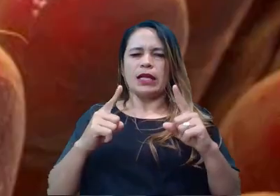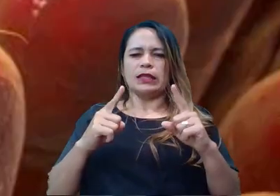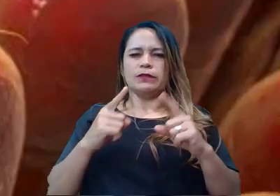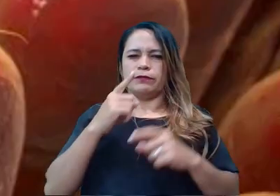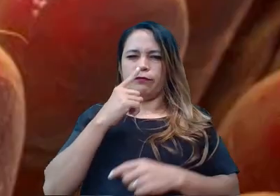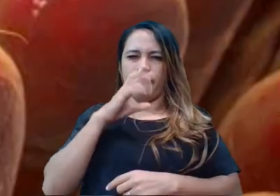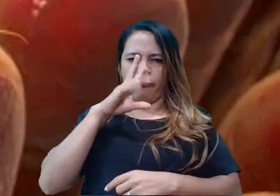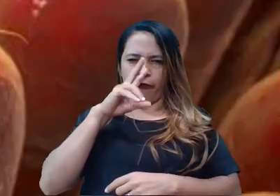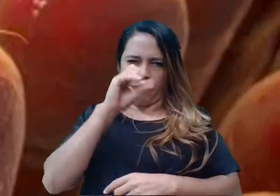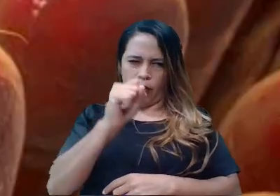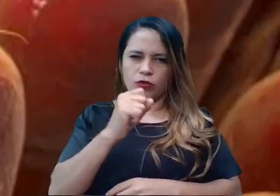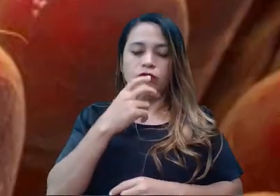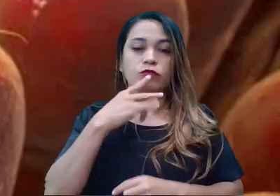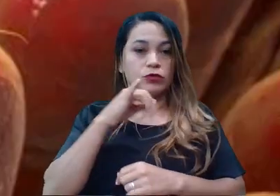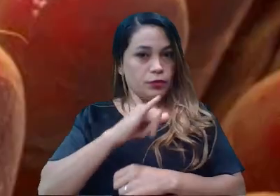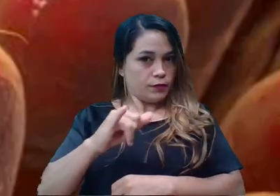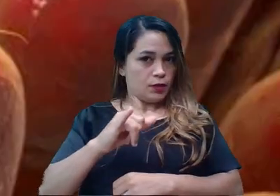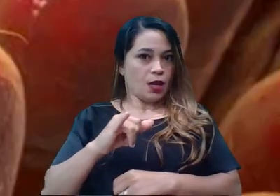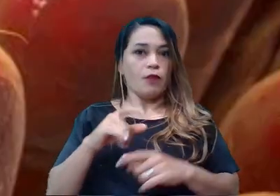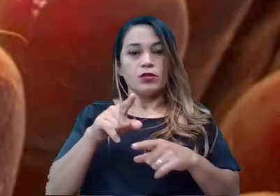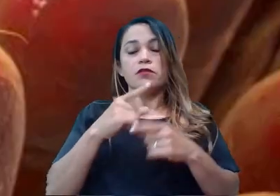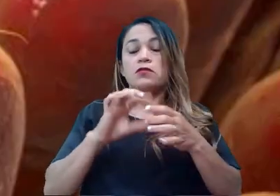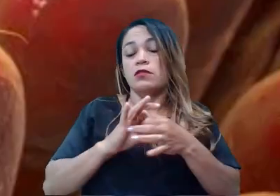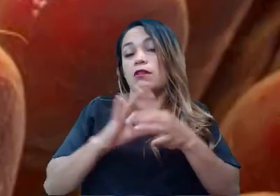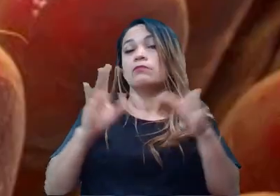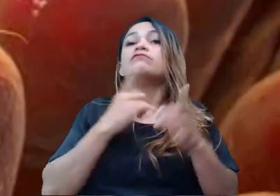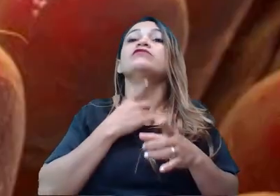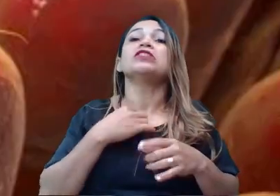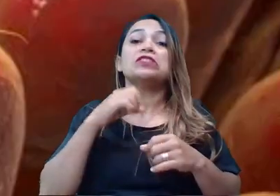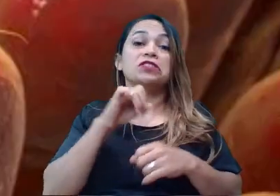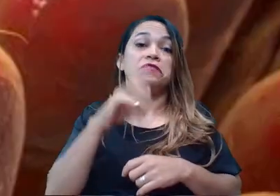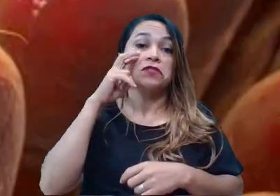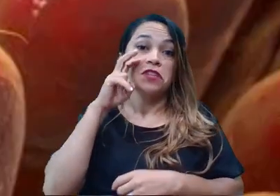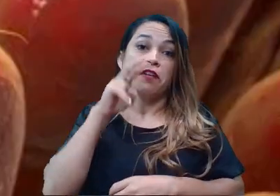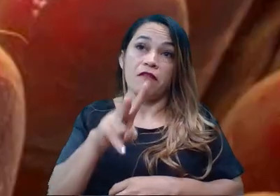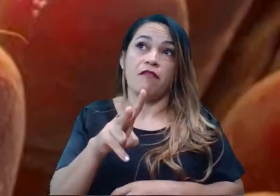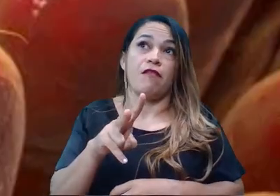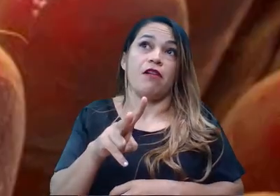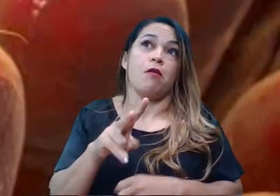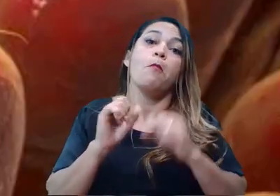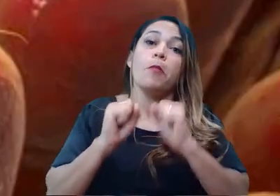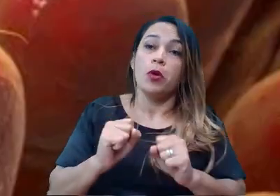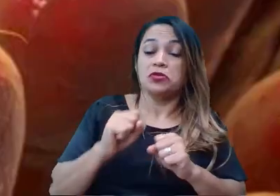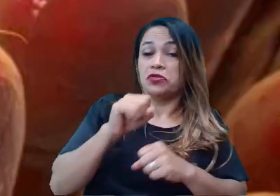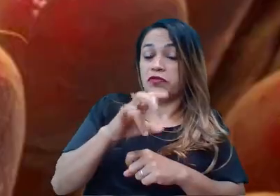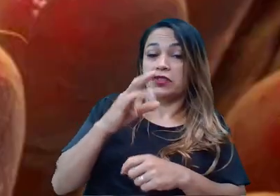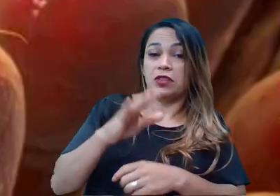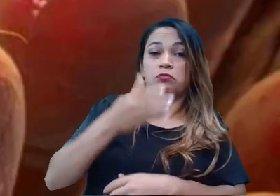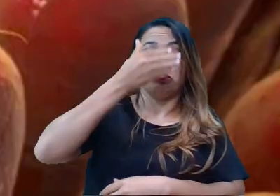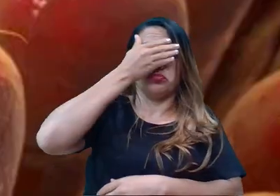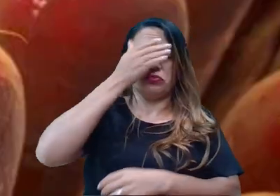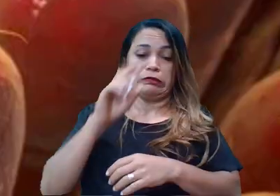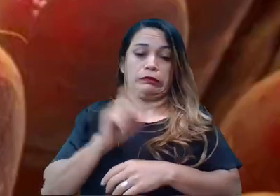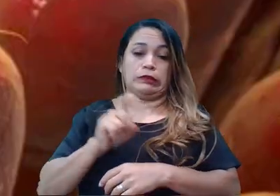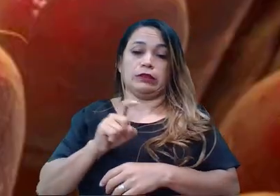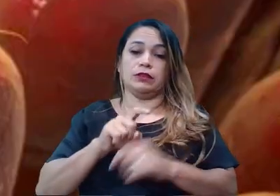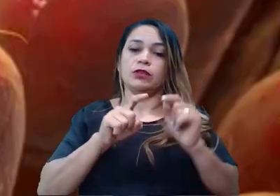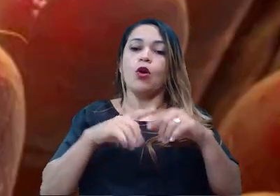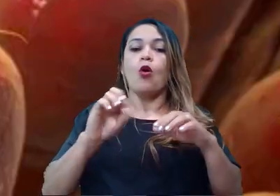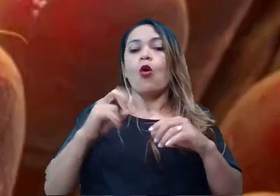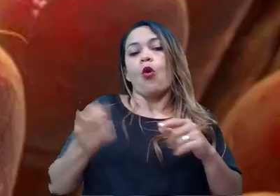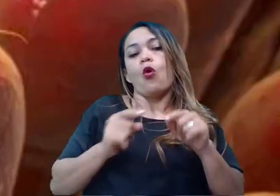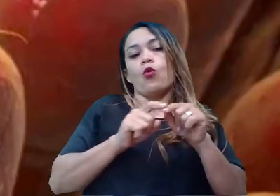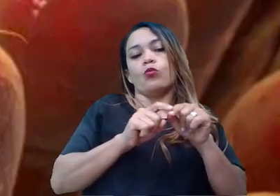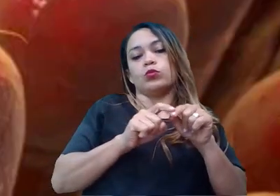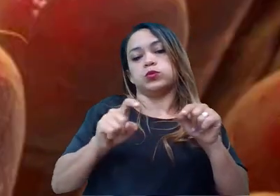chocante, eu te aviso. E aí você fica à vontade. Se você quiser ver, você vê. Se você não quiser, você acelera um pouquinho o vídeo e já passa